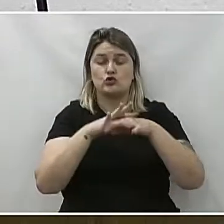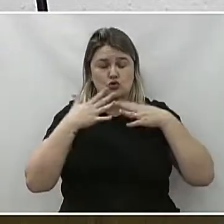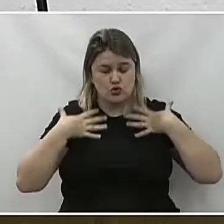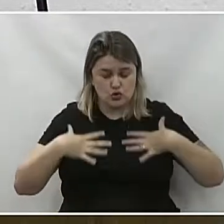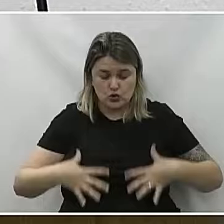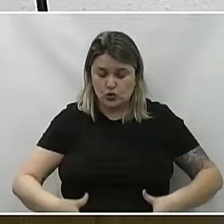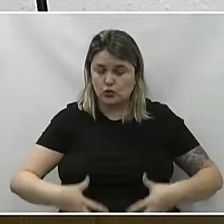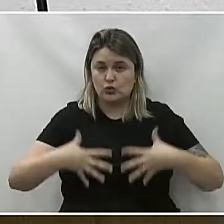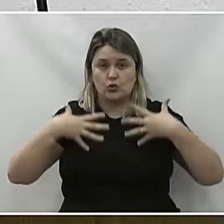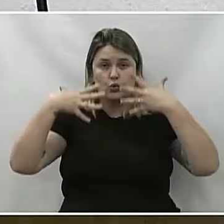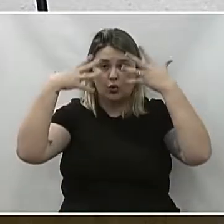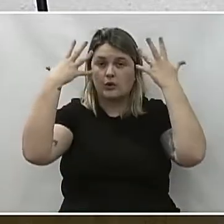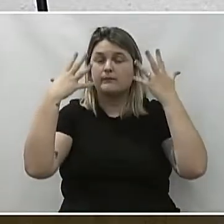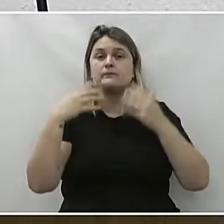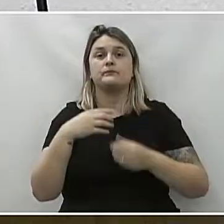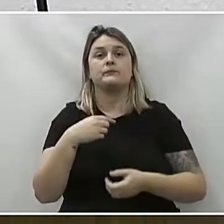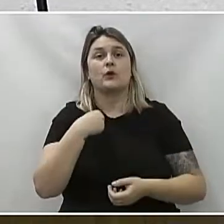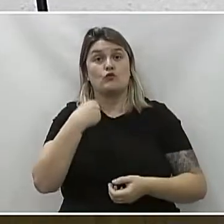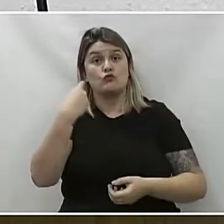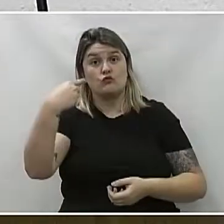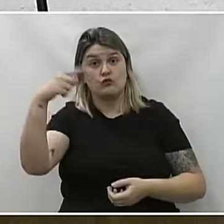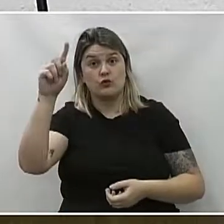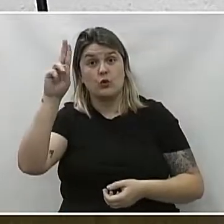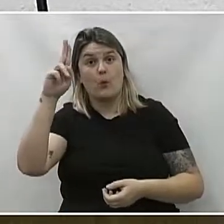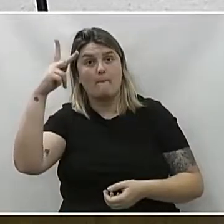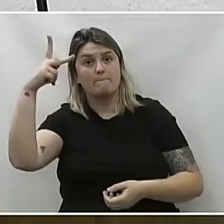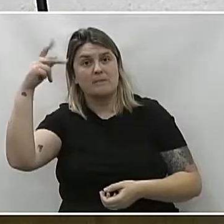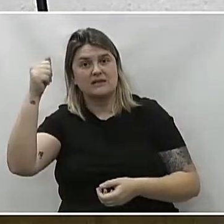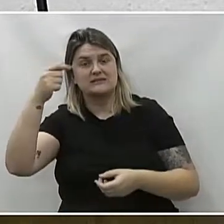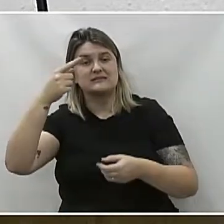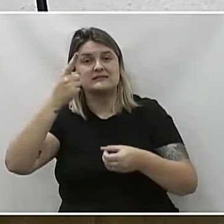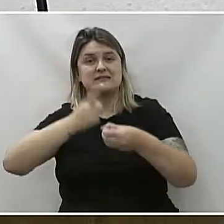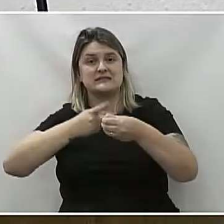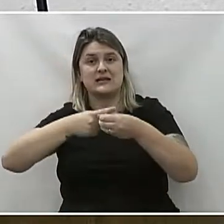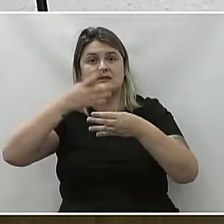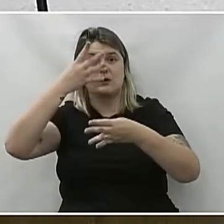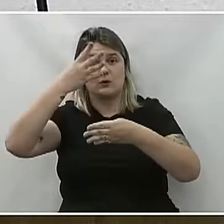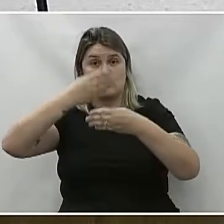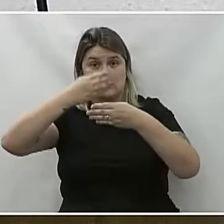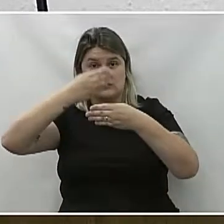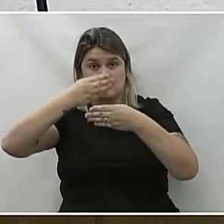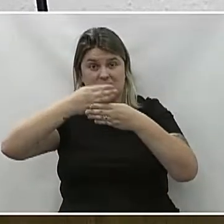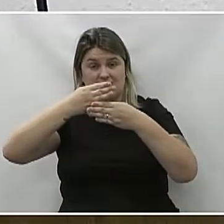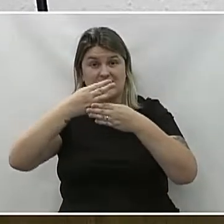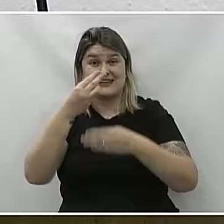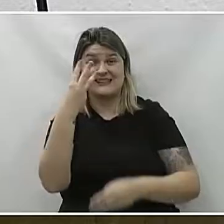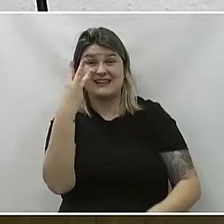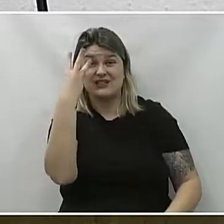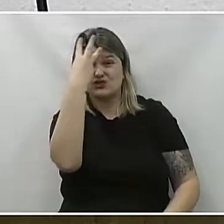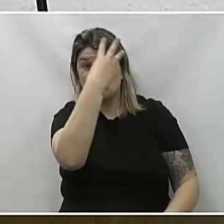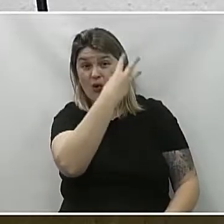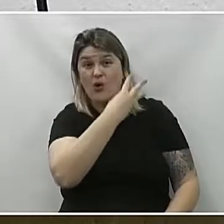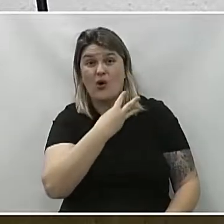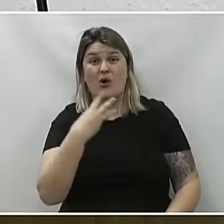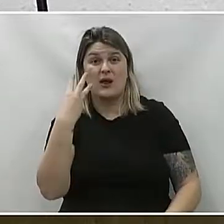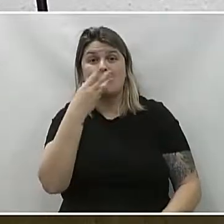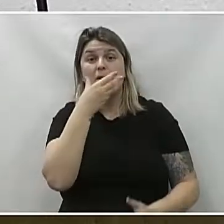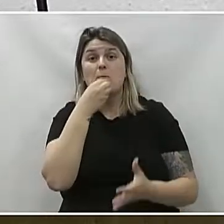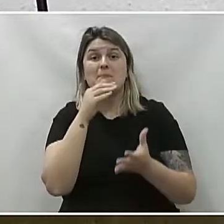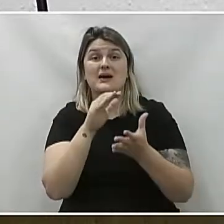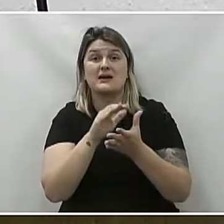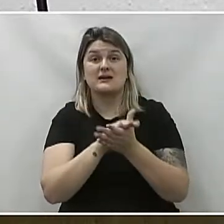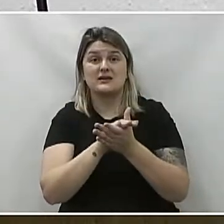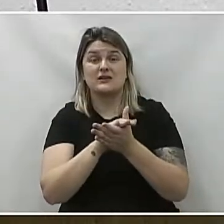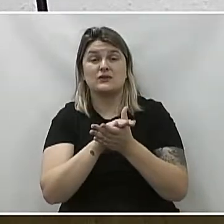costas. Eu fui na UPA de 4 barras. E em 3 horas, gente, 3 horas, o meu marido